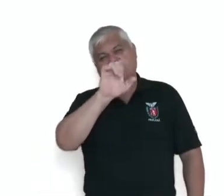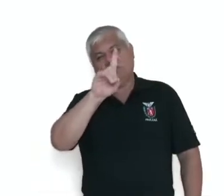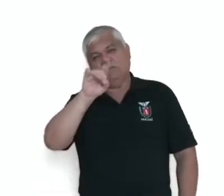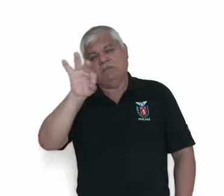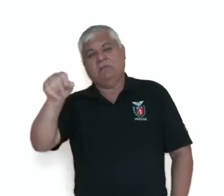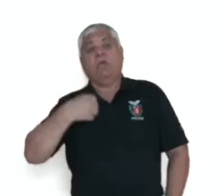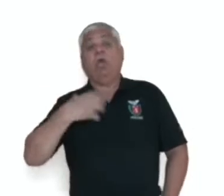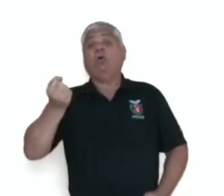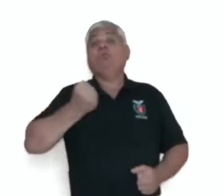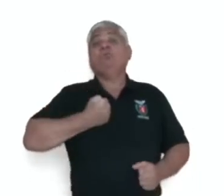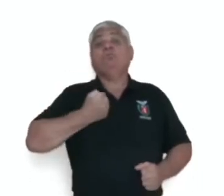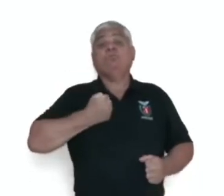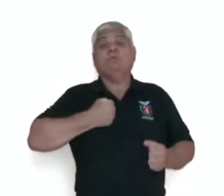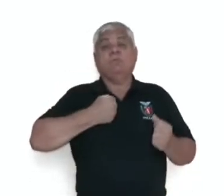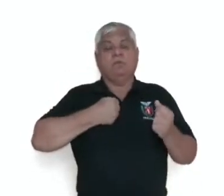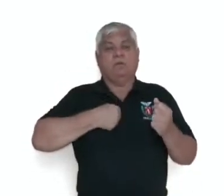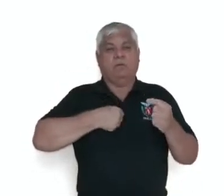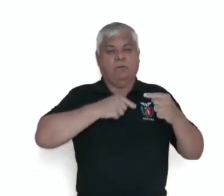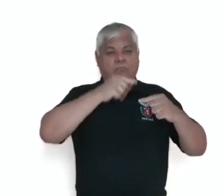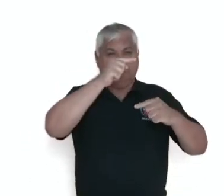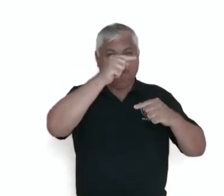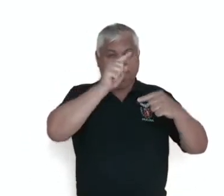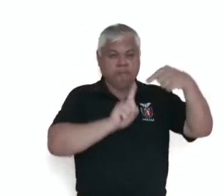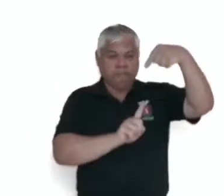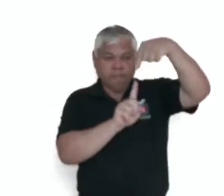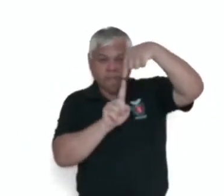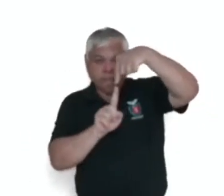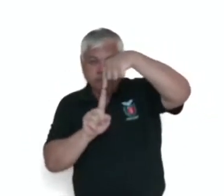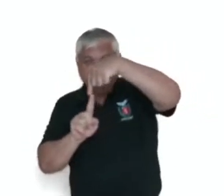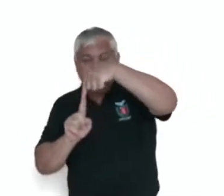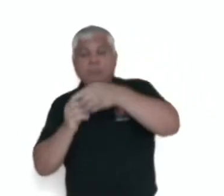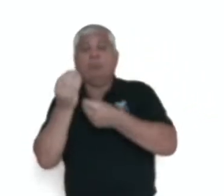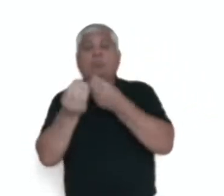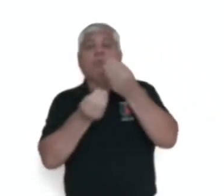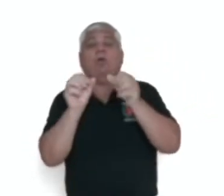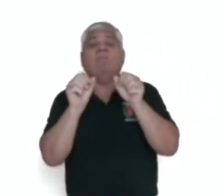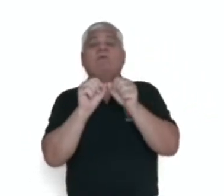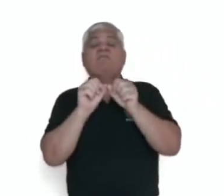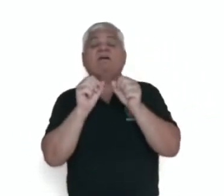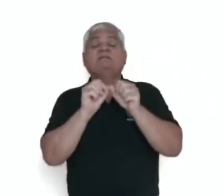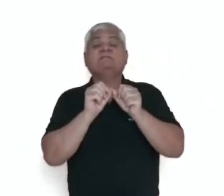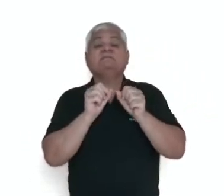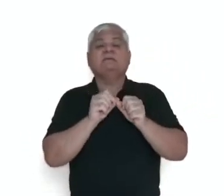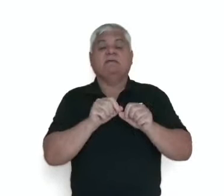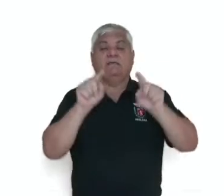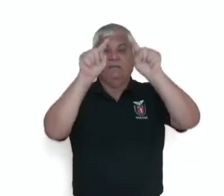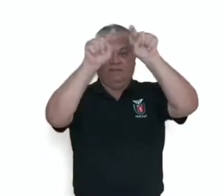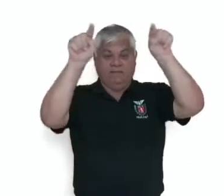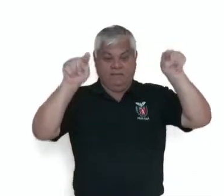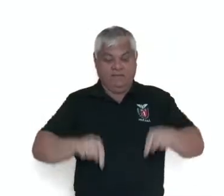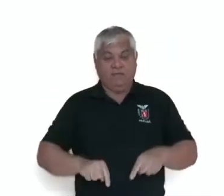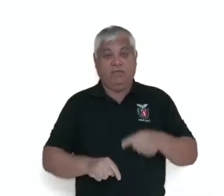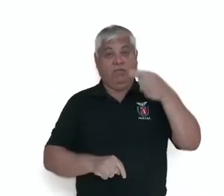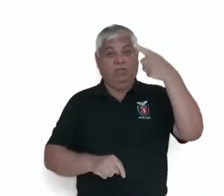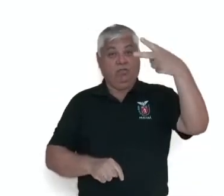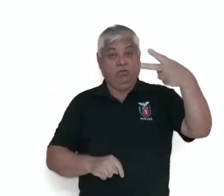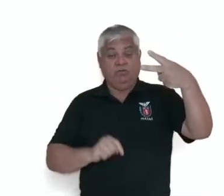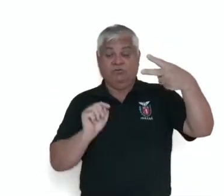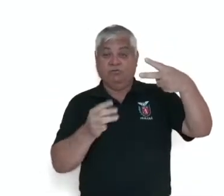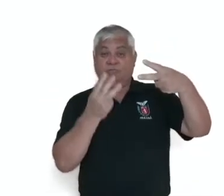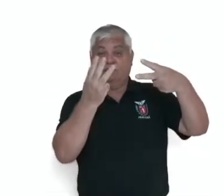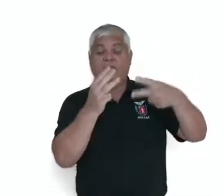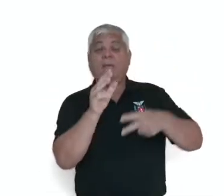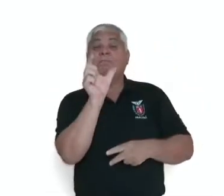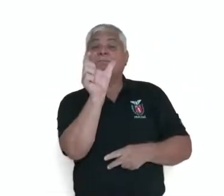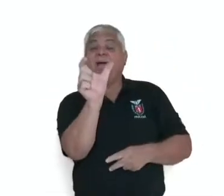números, segundo a correspondência, escreva a matriz codificada 2 por 3, que represente a palavra